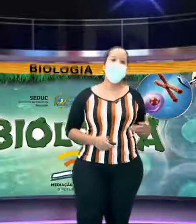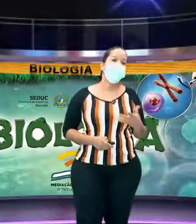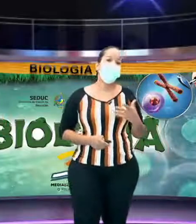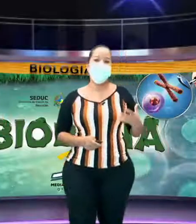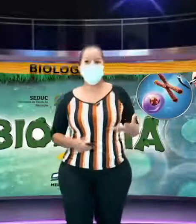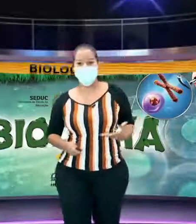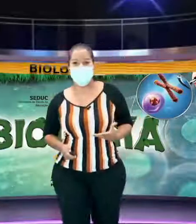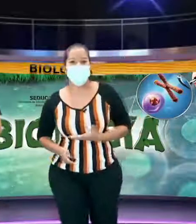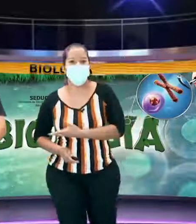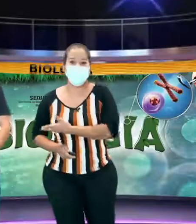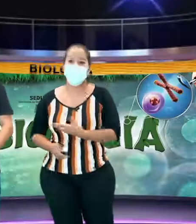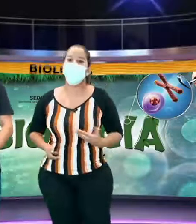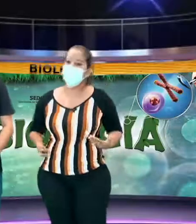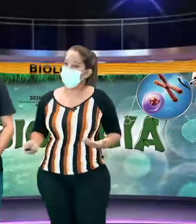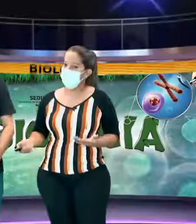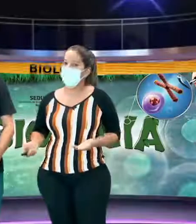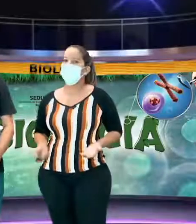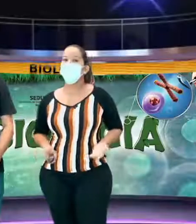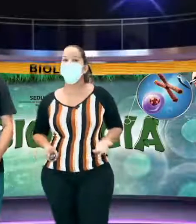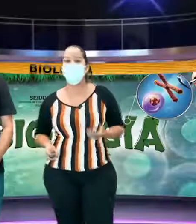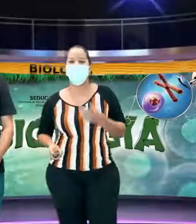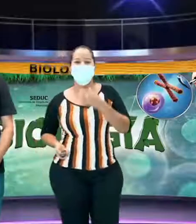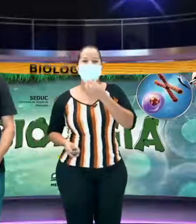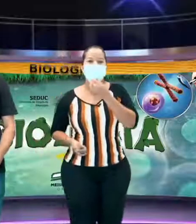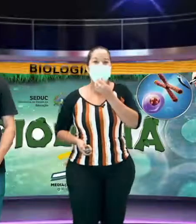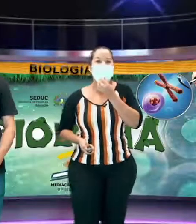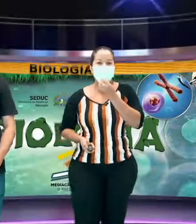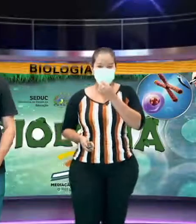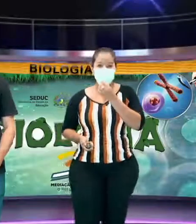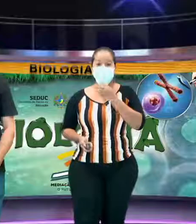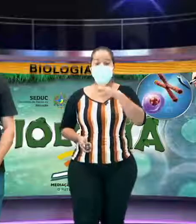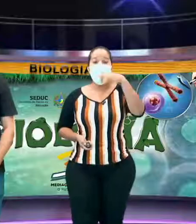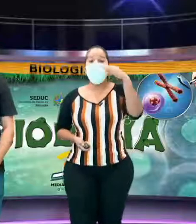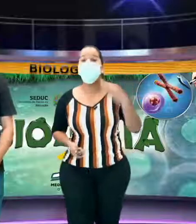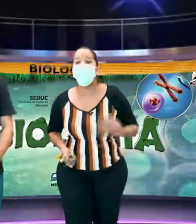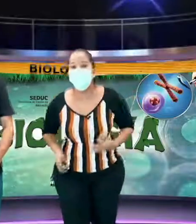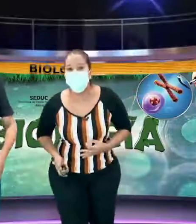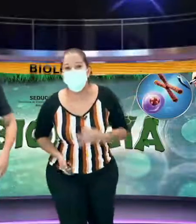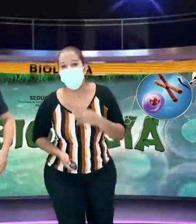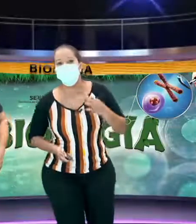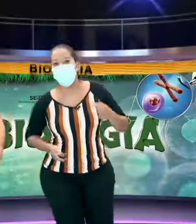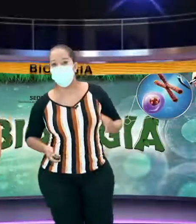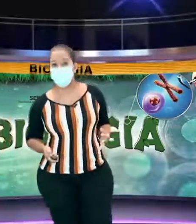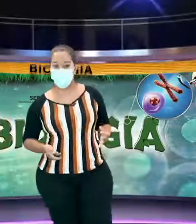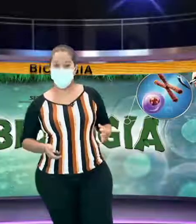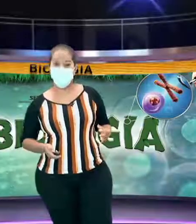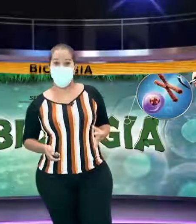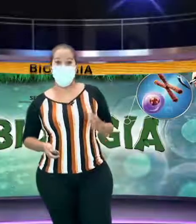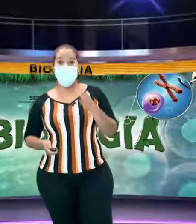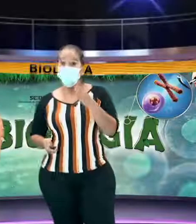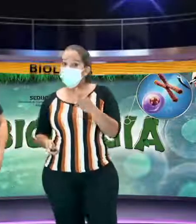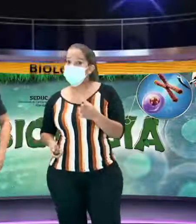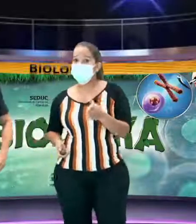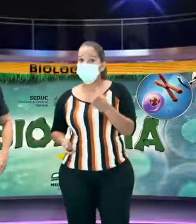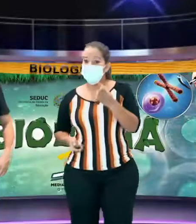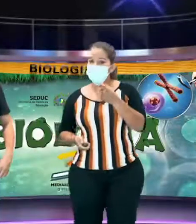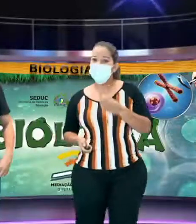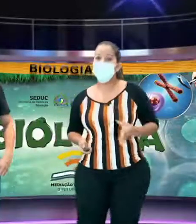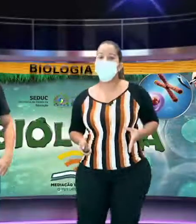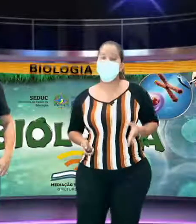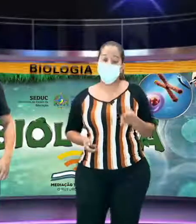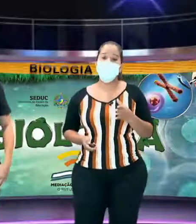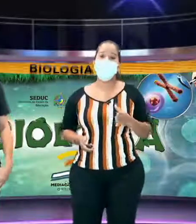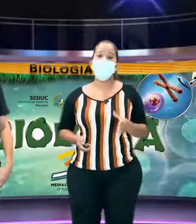disciplina maravilhosa, a gente, né, como biólogos, não poderia dizer o contrário, é rica em informações. E você, aluno